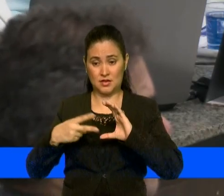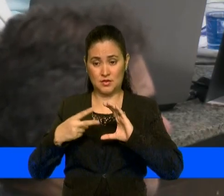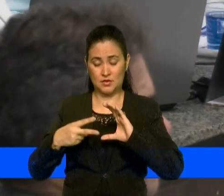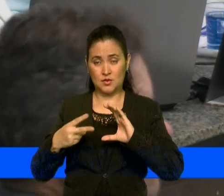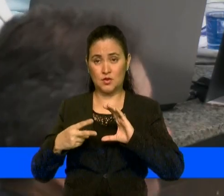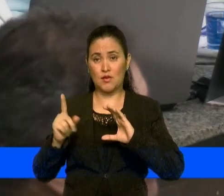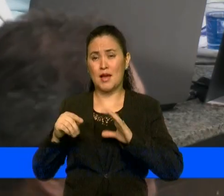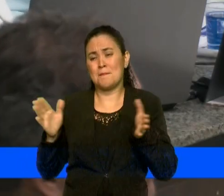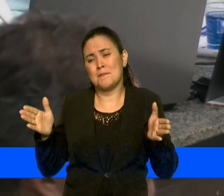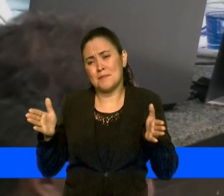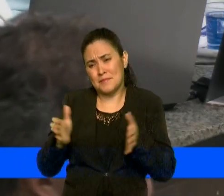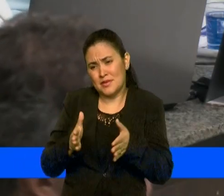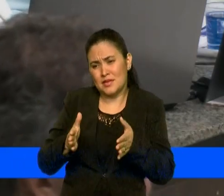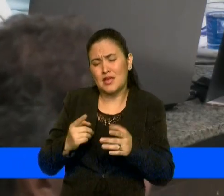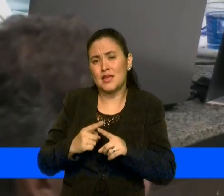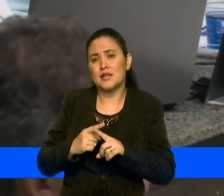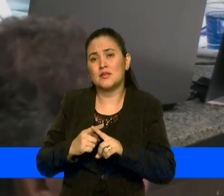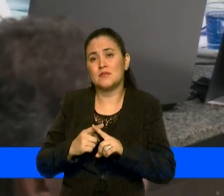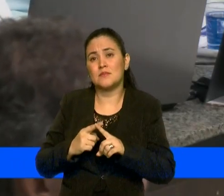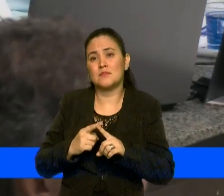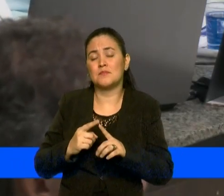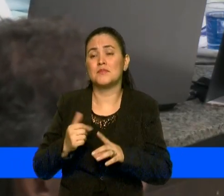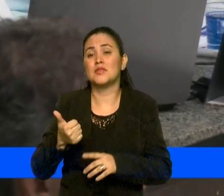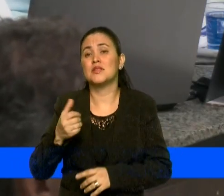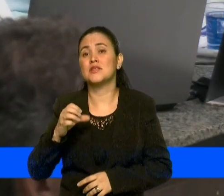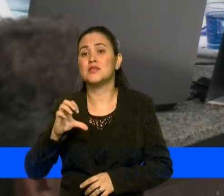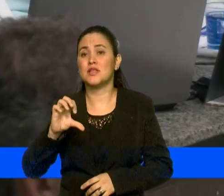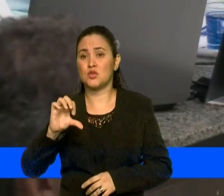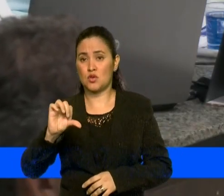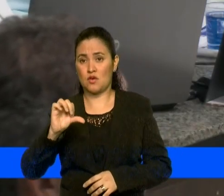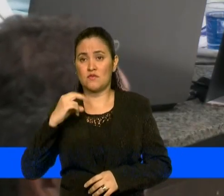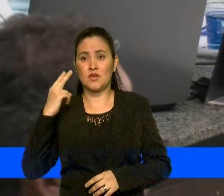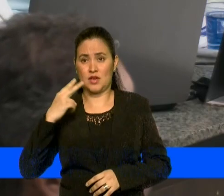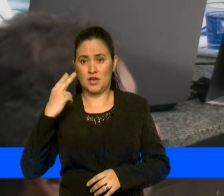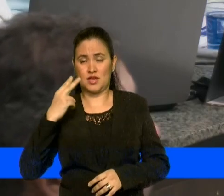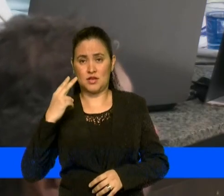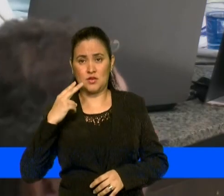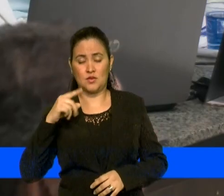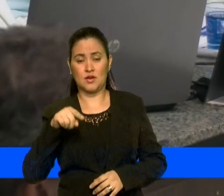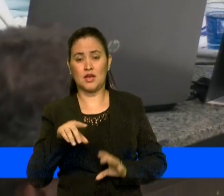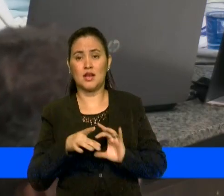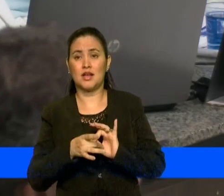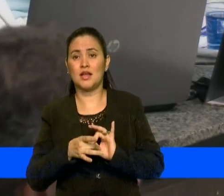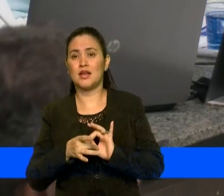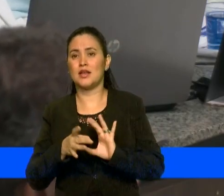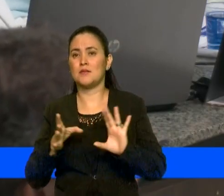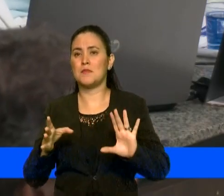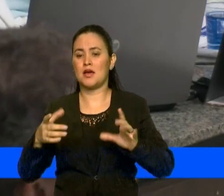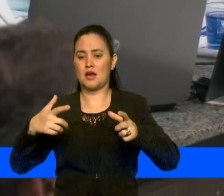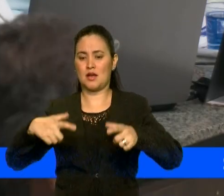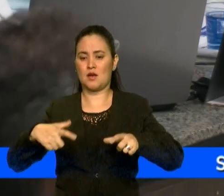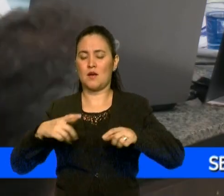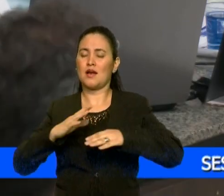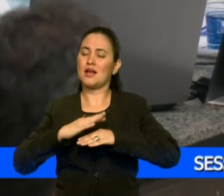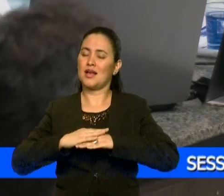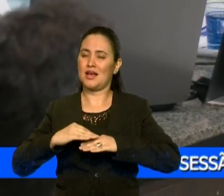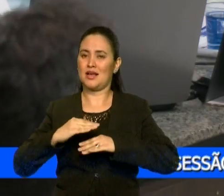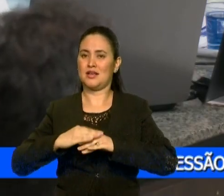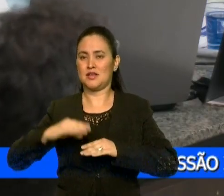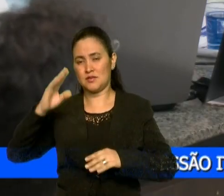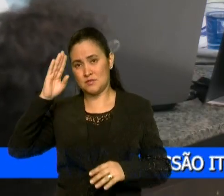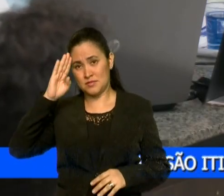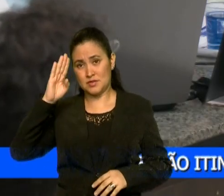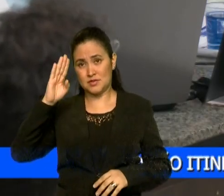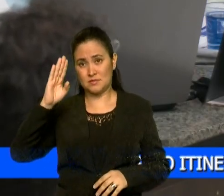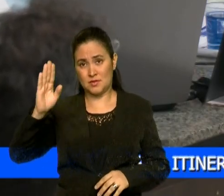nós temos, é o que nós dispomos. São 19 vereadores que cedeu de uma forma carinhosa, mas acima de tudo, como diz, como um